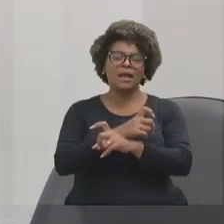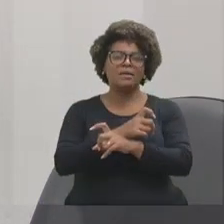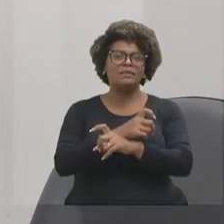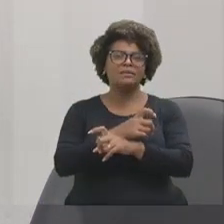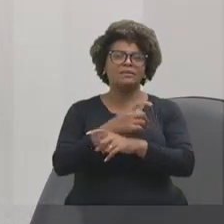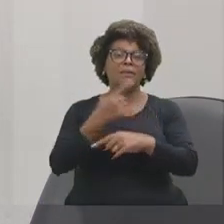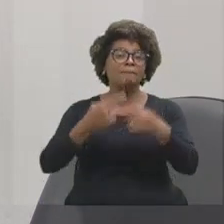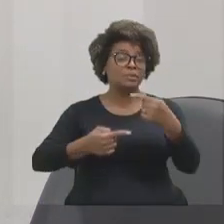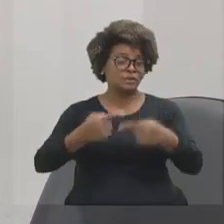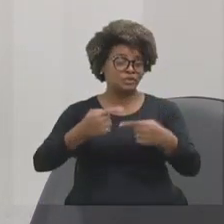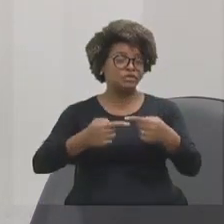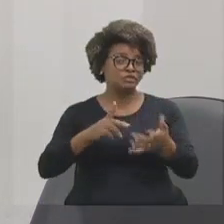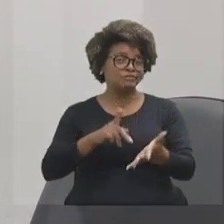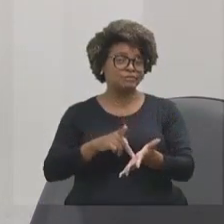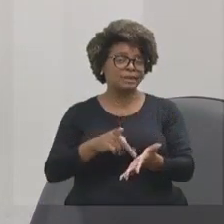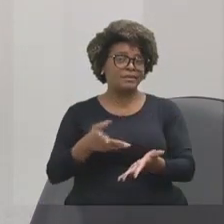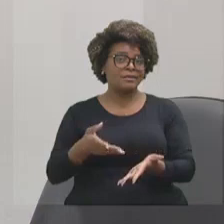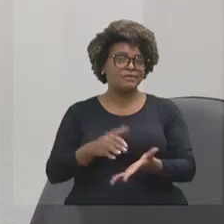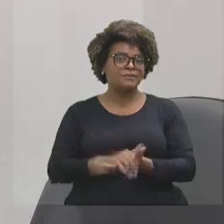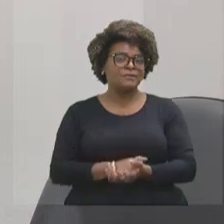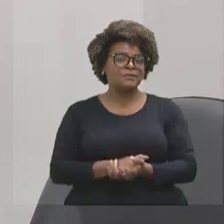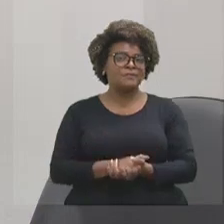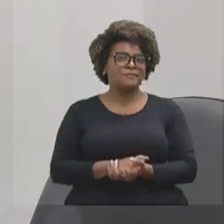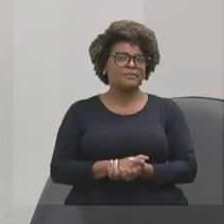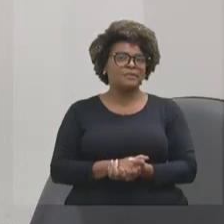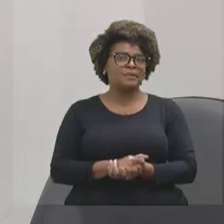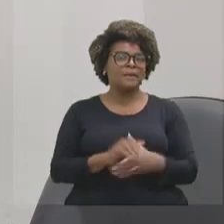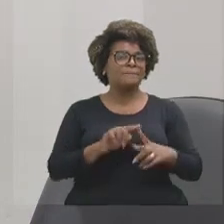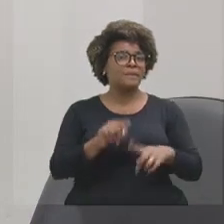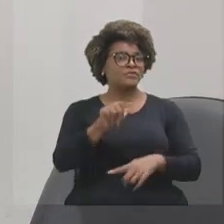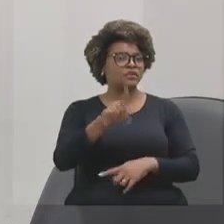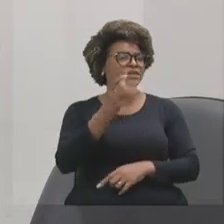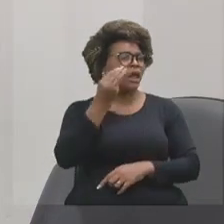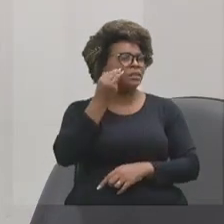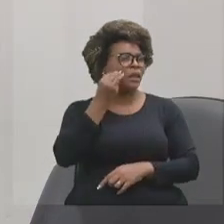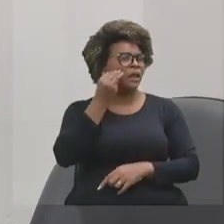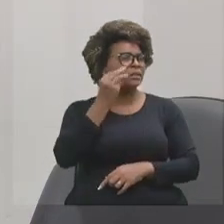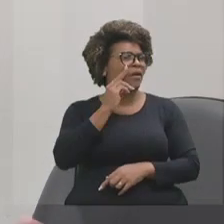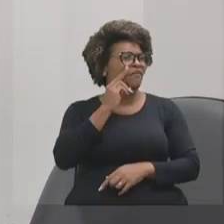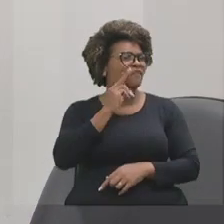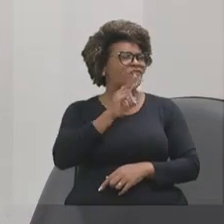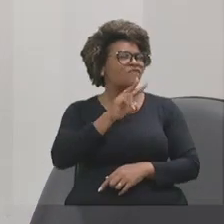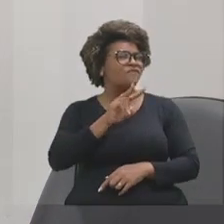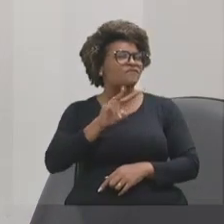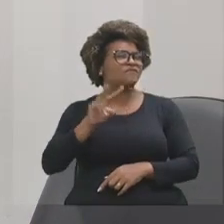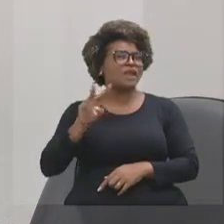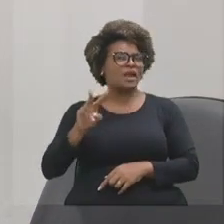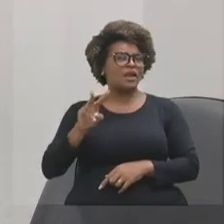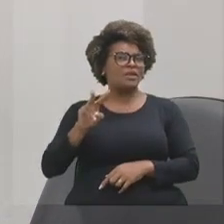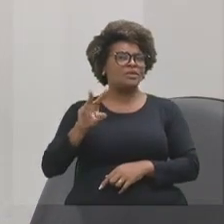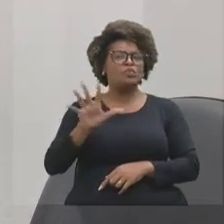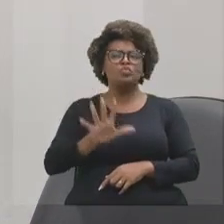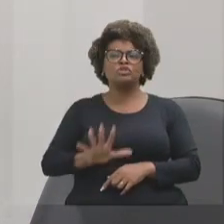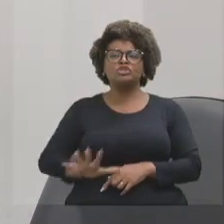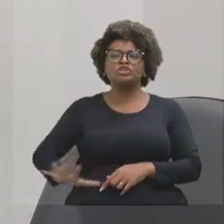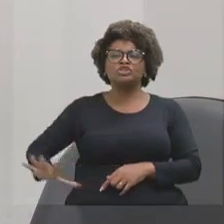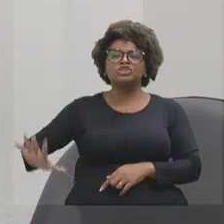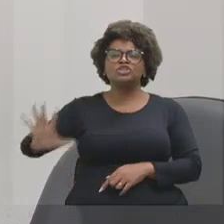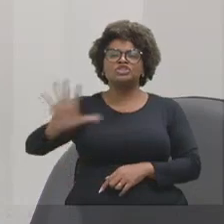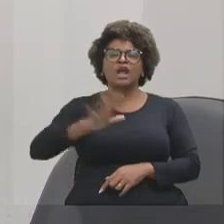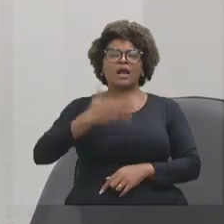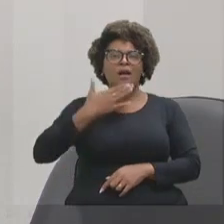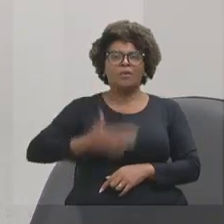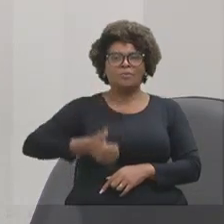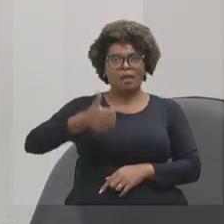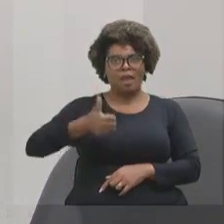assim buscado ver de uma forma Ampla como que rede no geral vai ser atendida e